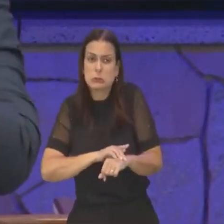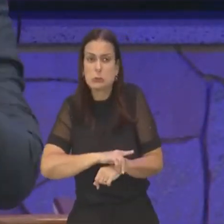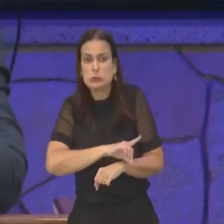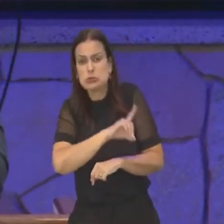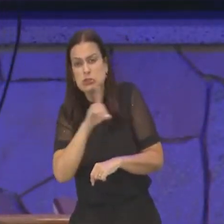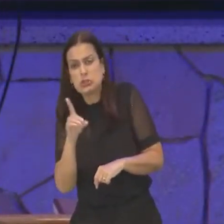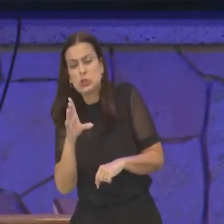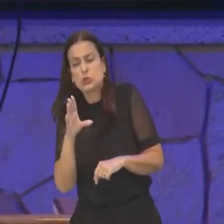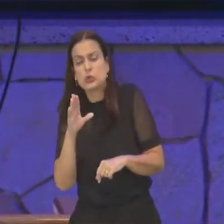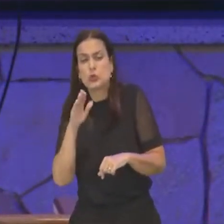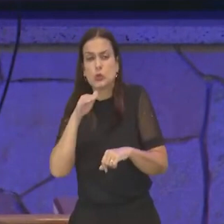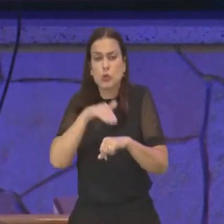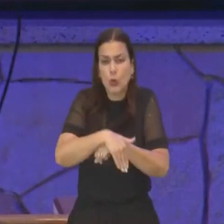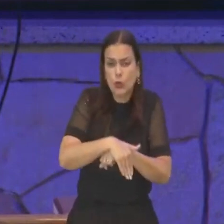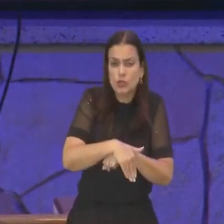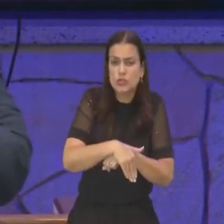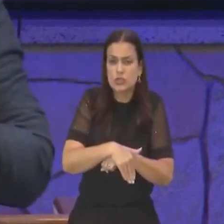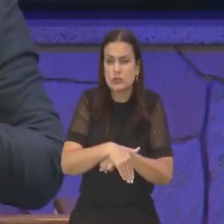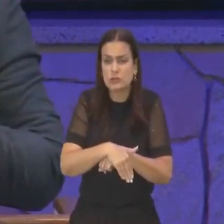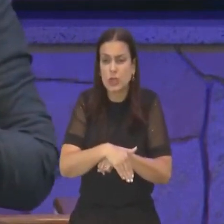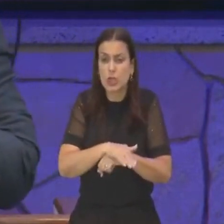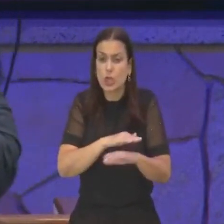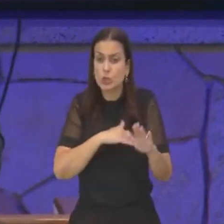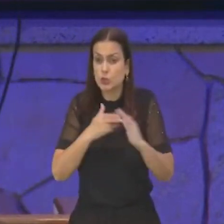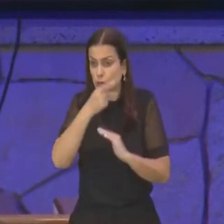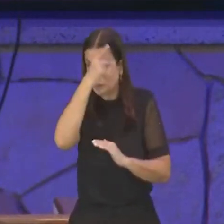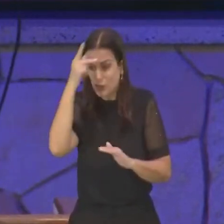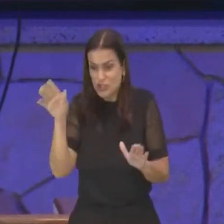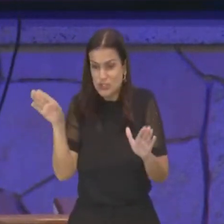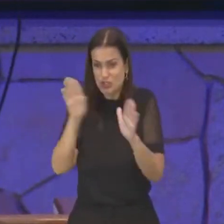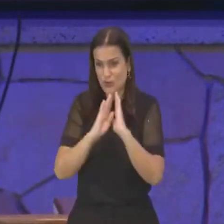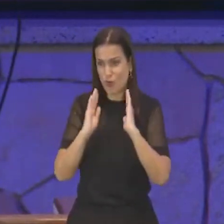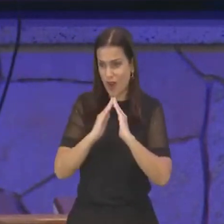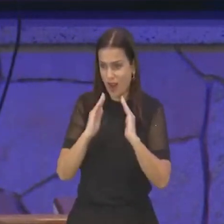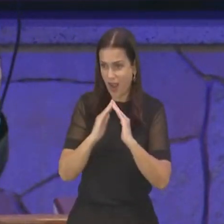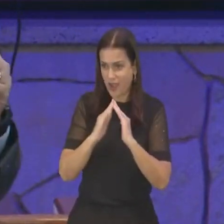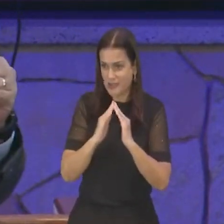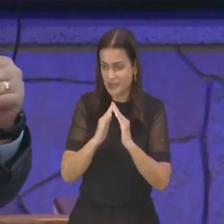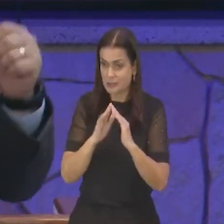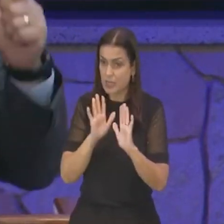ou à noite, quando todos estiverem em casa, deixo aqui o